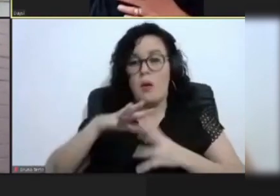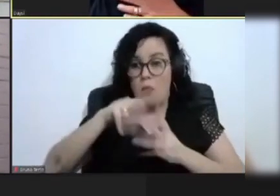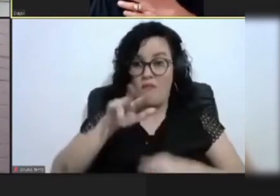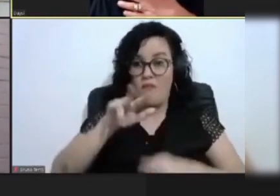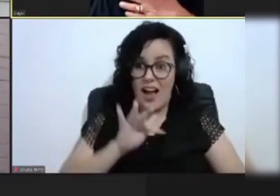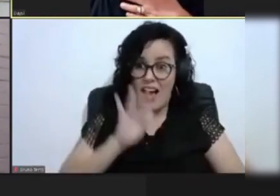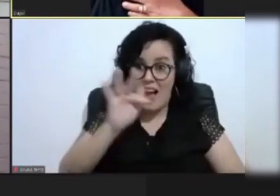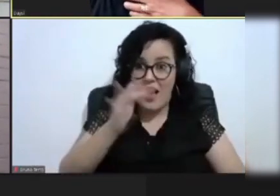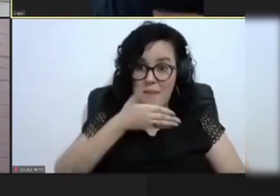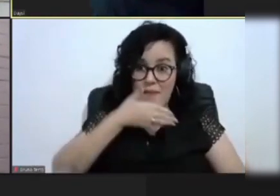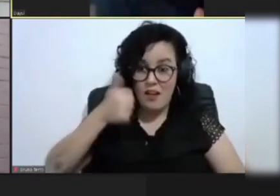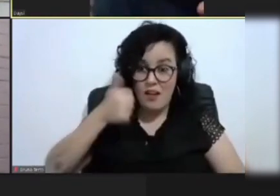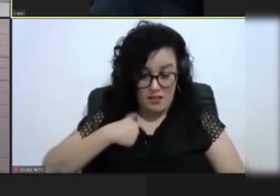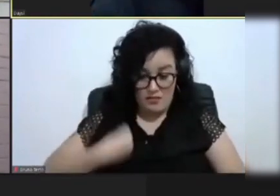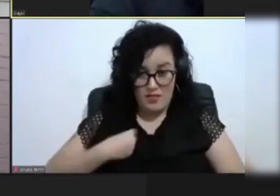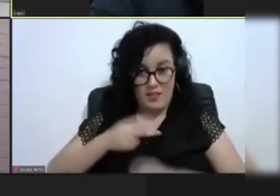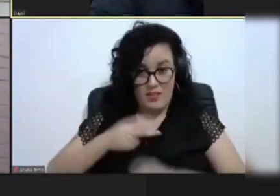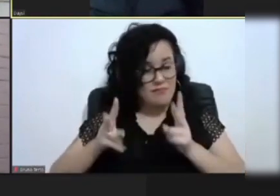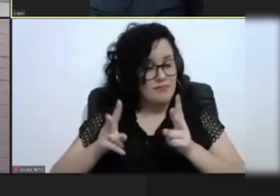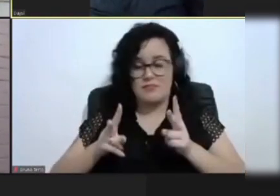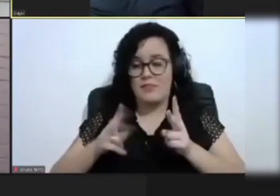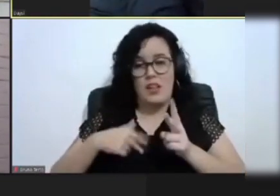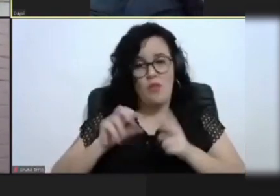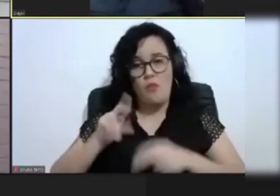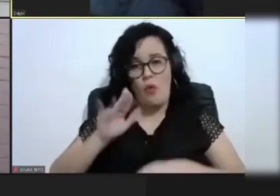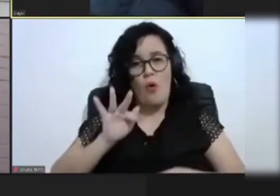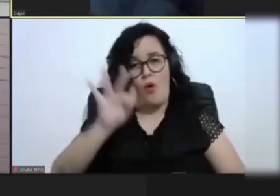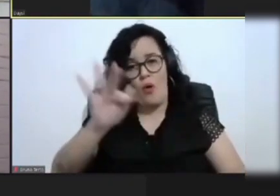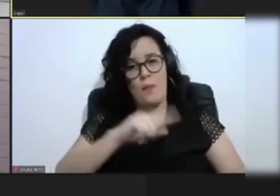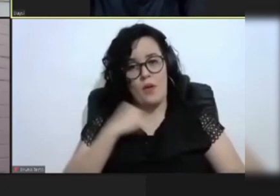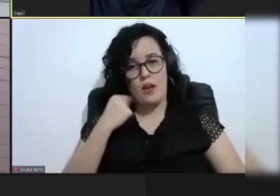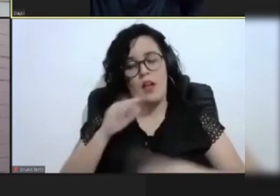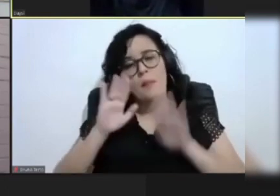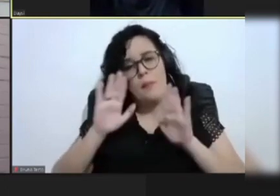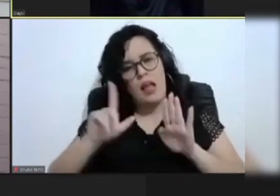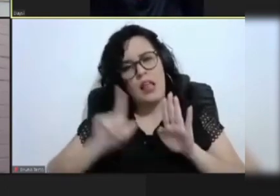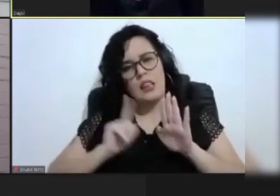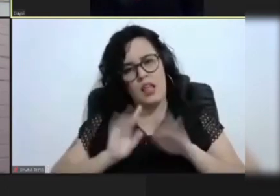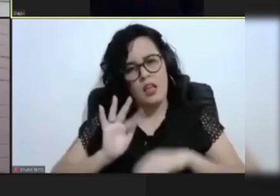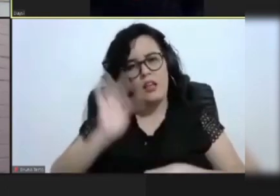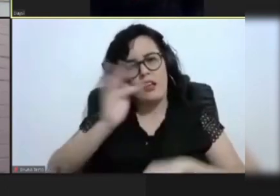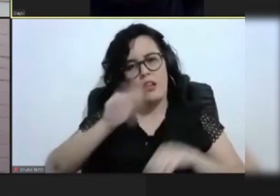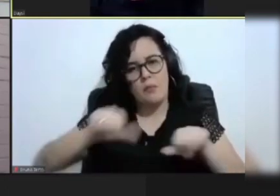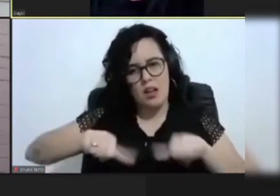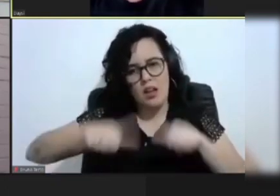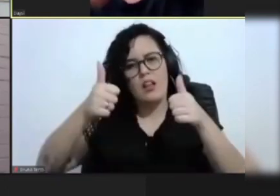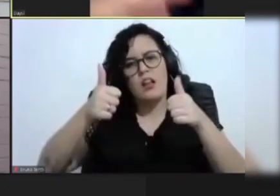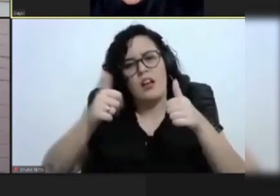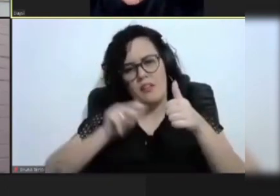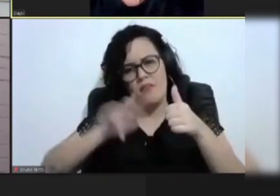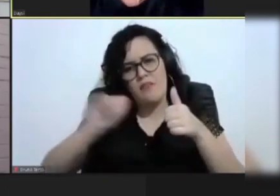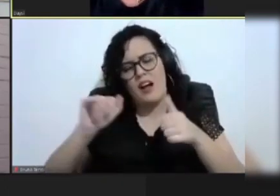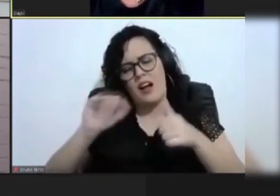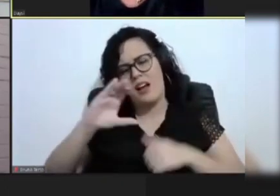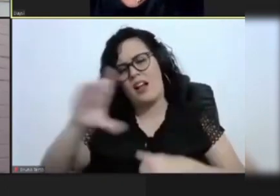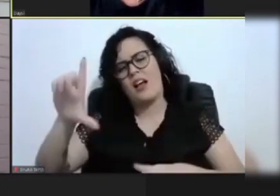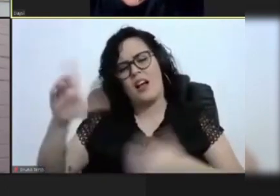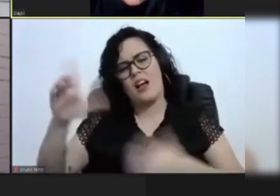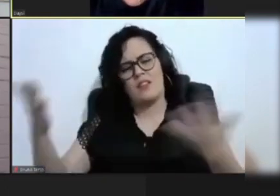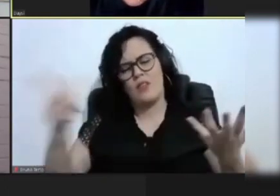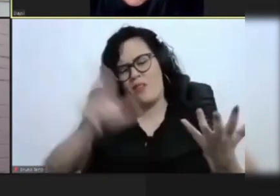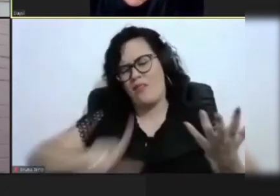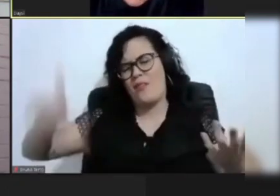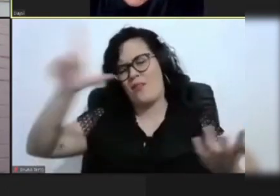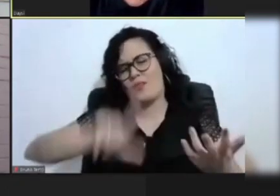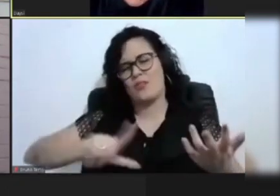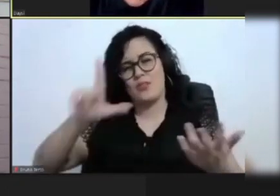vou estar aqui para ver. Então, eu acho que tem, sim, uma melhora, né? Claro que vai ter, lógico.